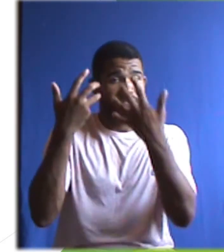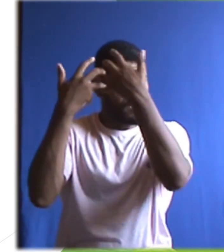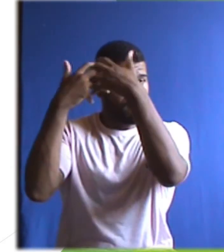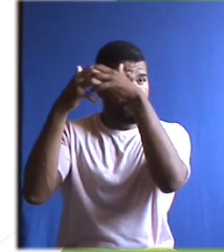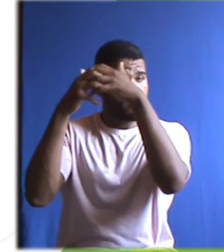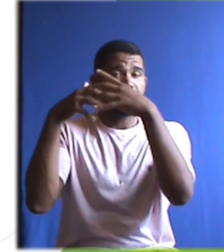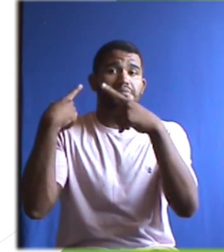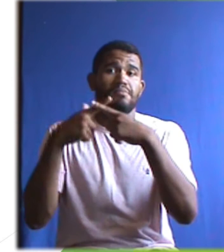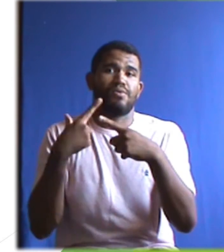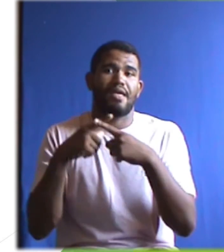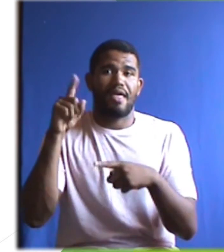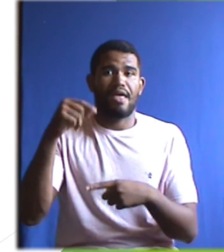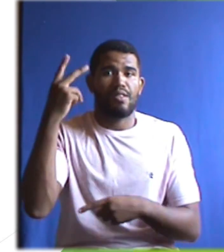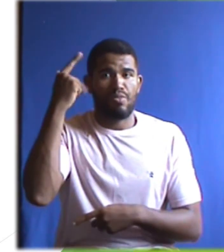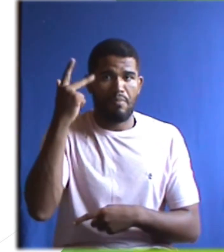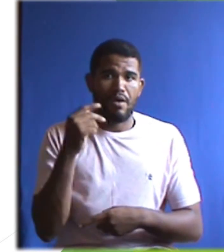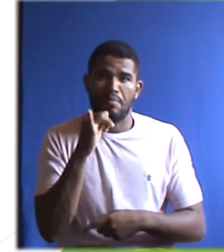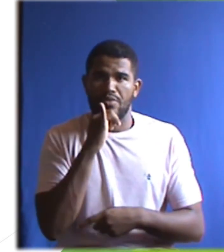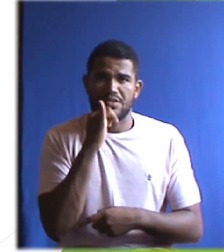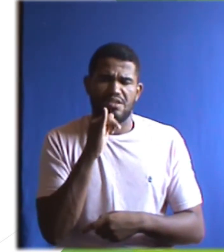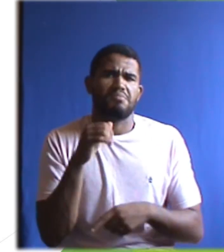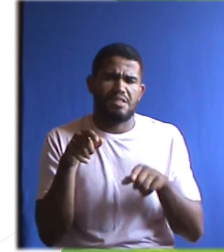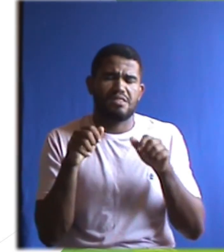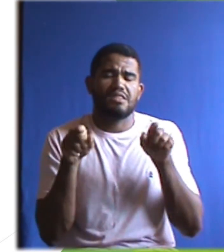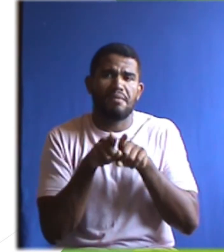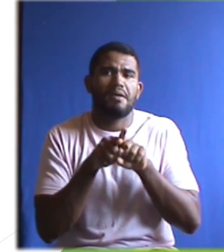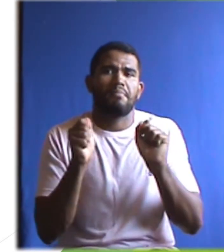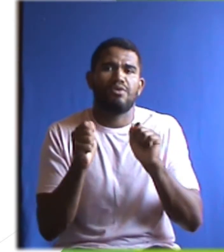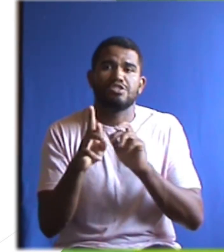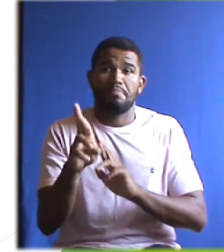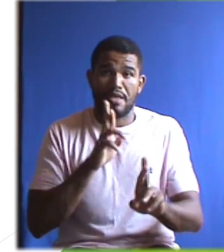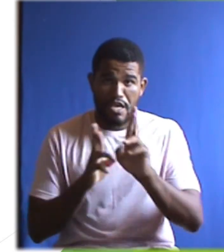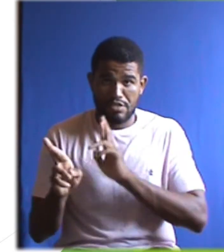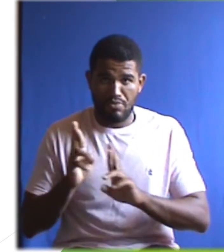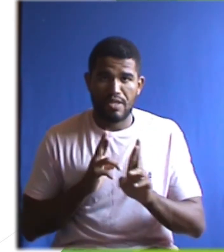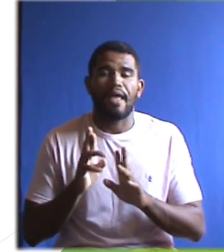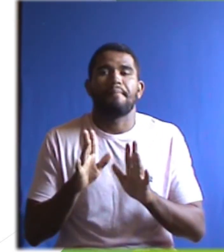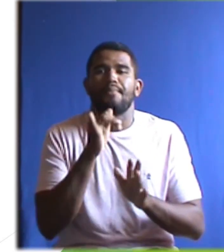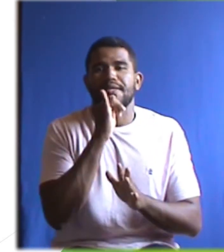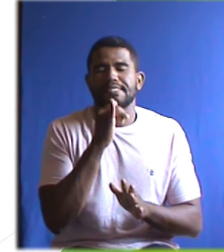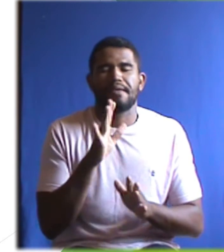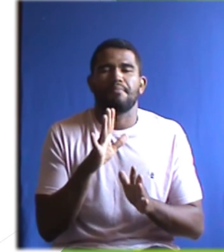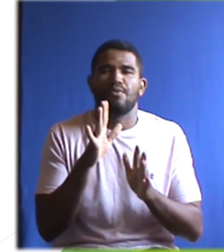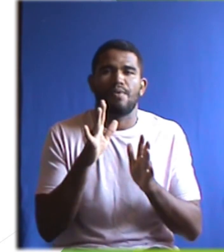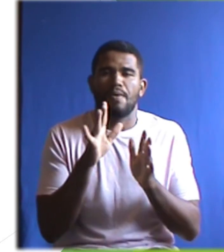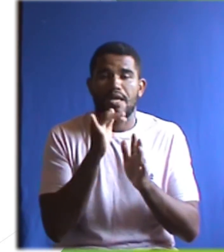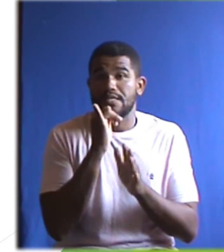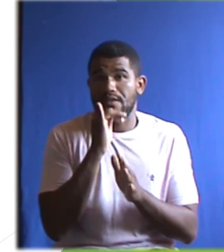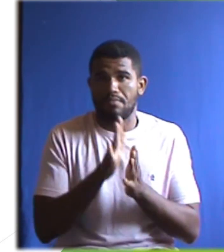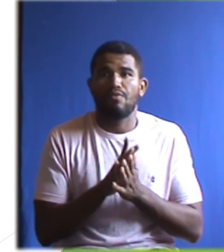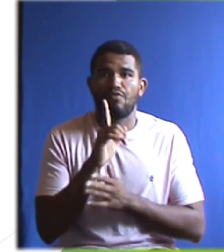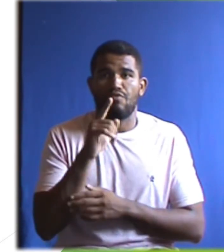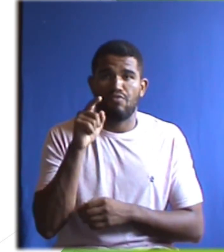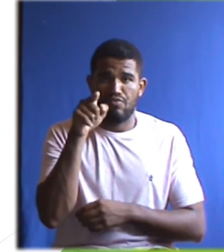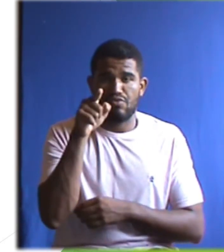É importante a gente refletir nisso, gente, porque é muito comum vocês, professores, até me respondam isso no comentário.